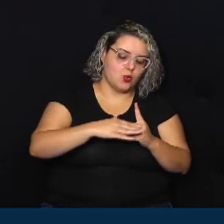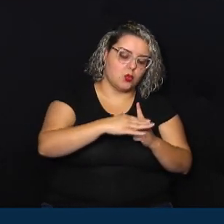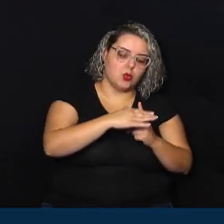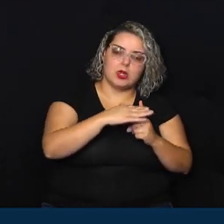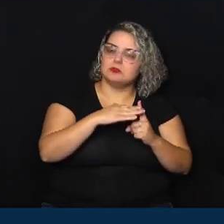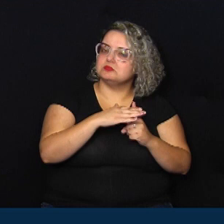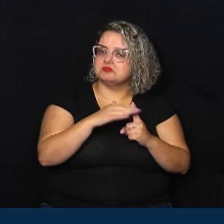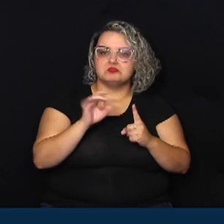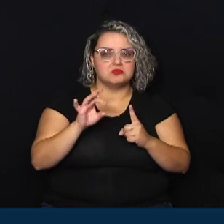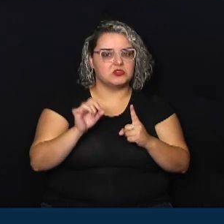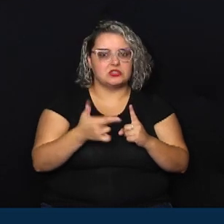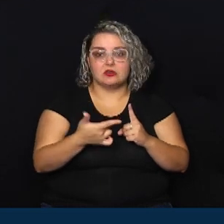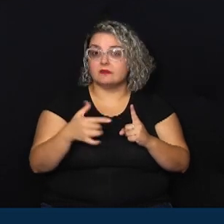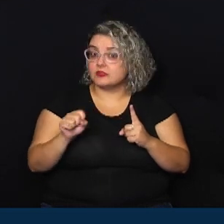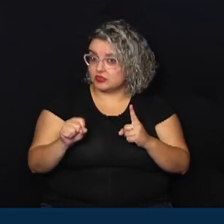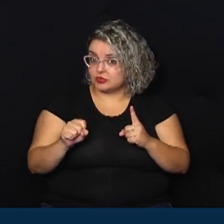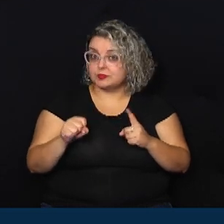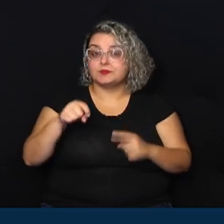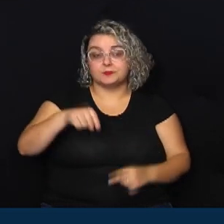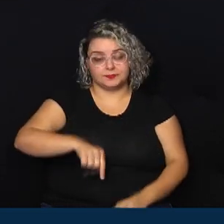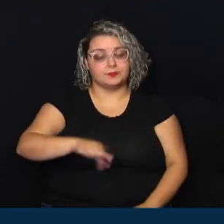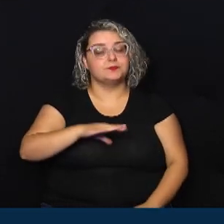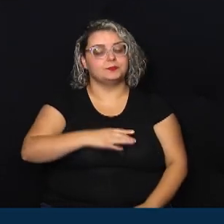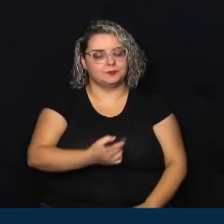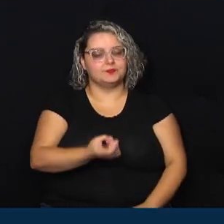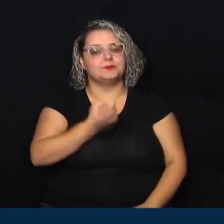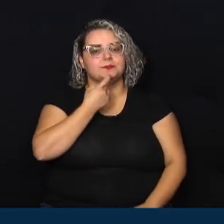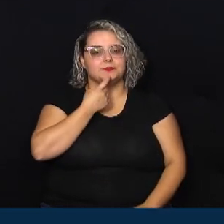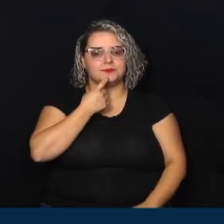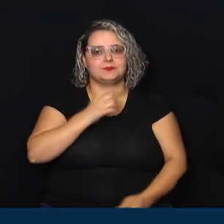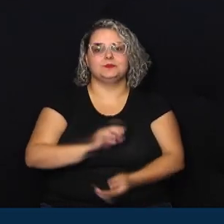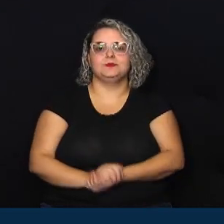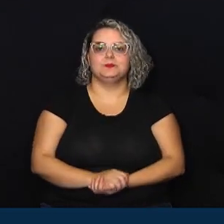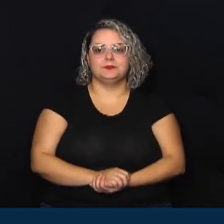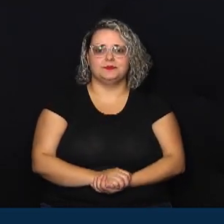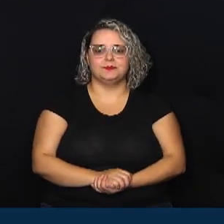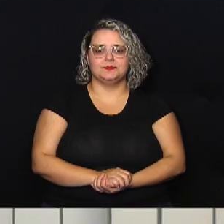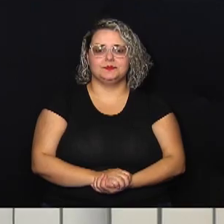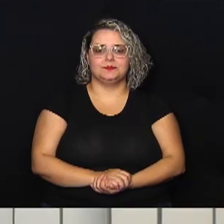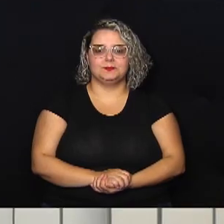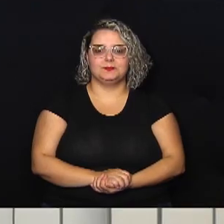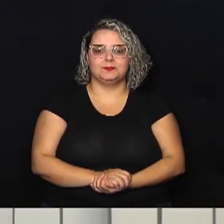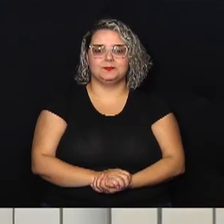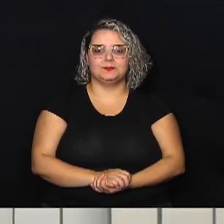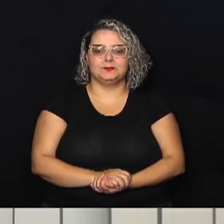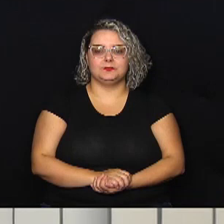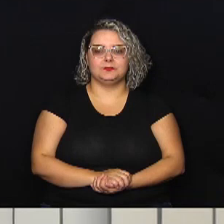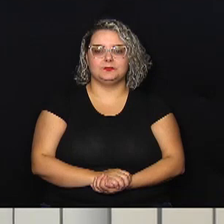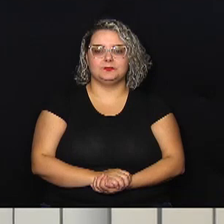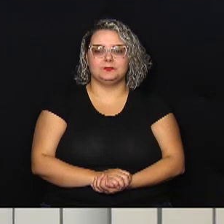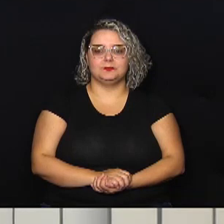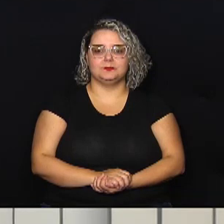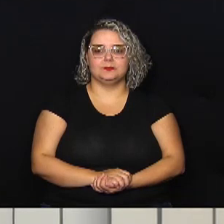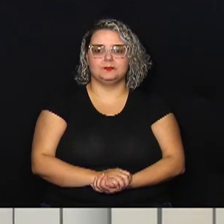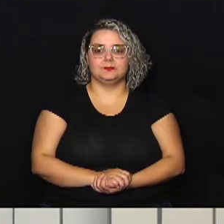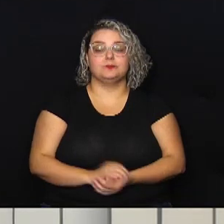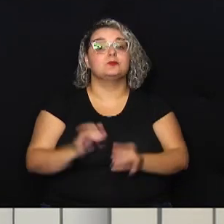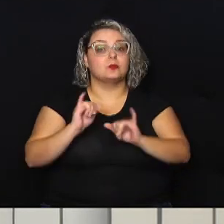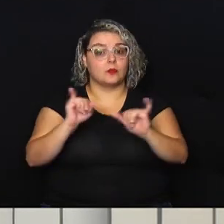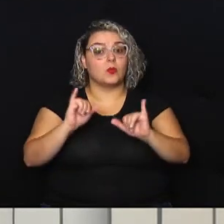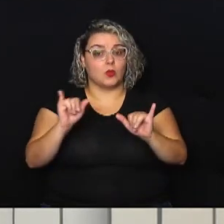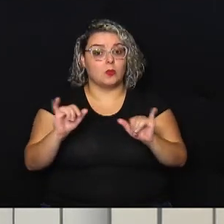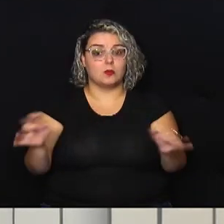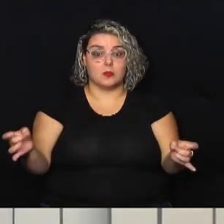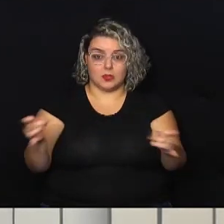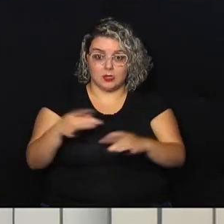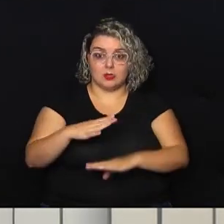passar dos 28 graus aqui na cidade de Campinas. Uma notícia para a gente poder encerrar o